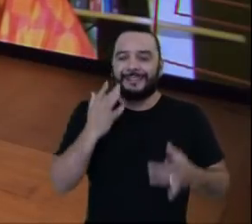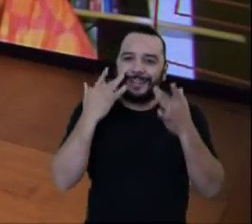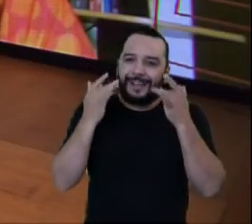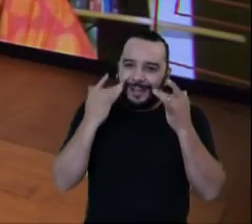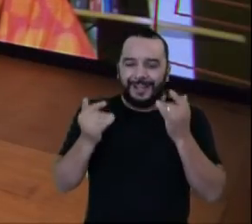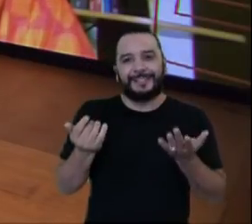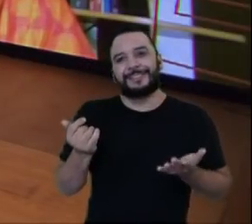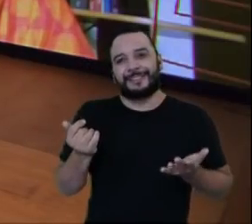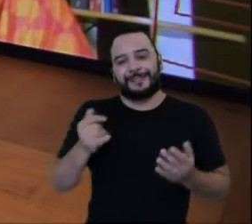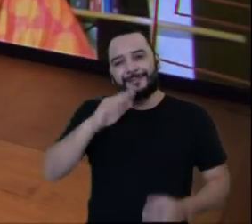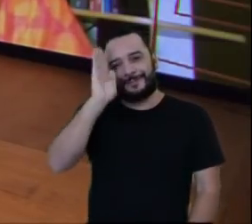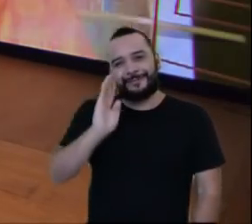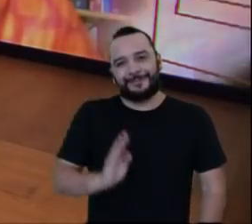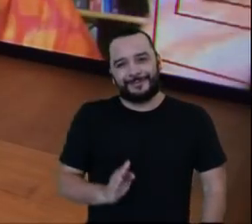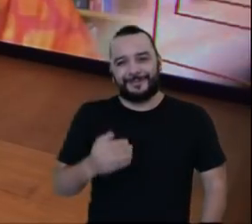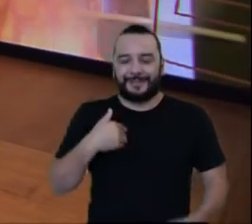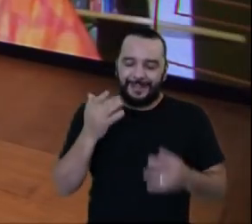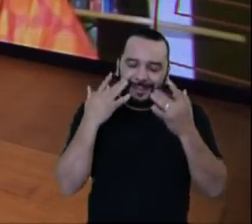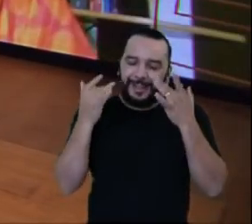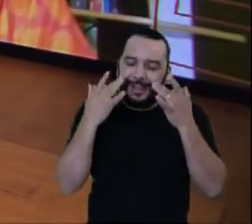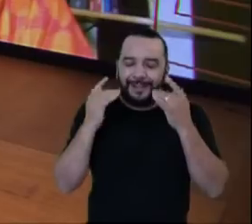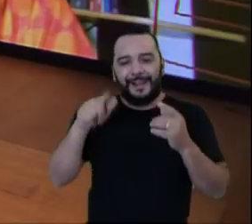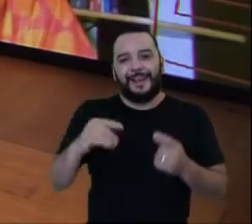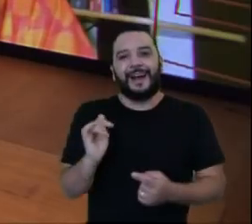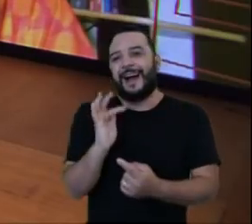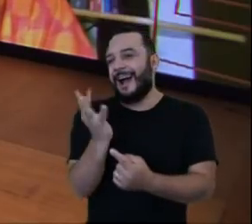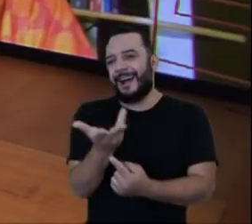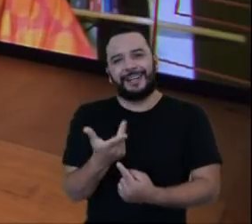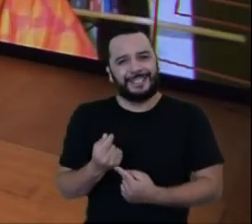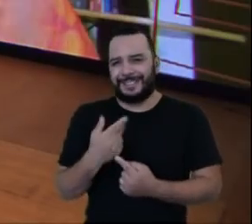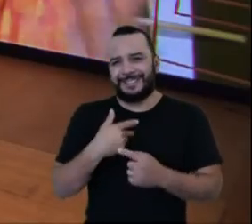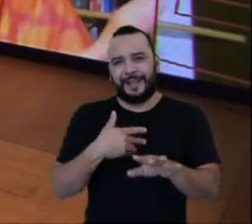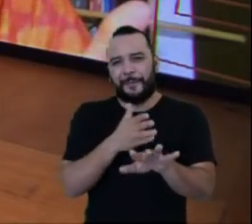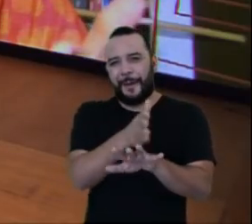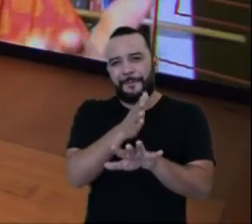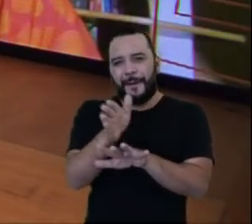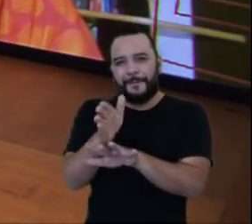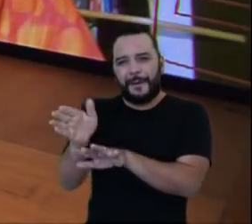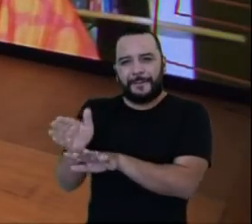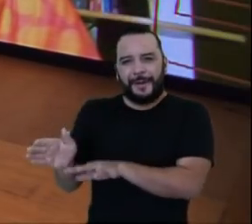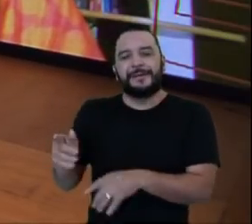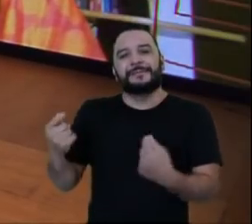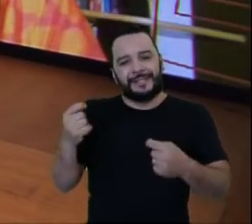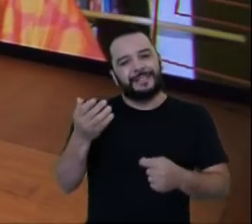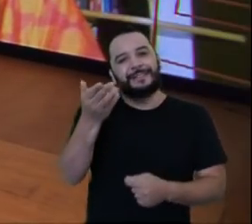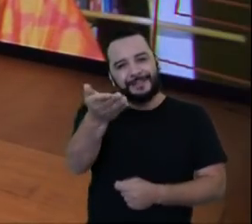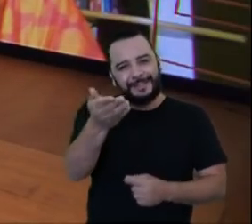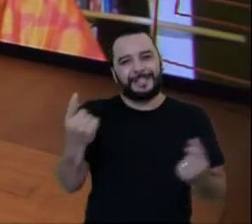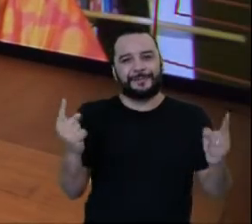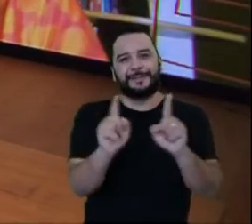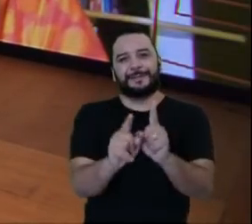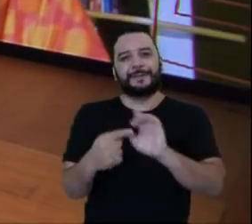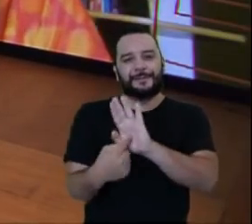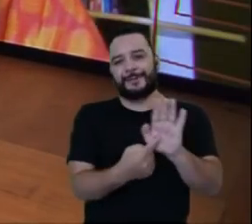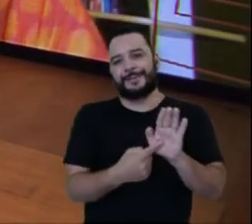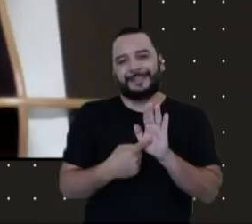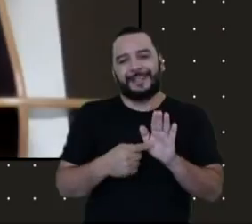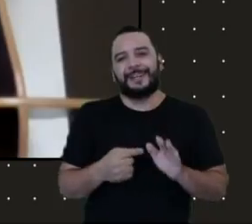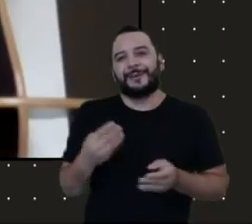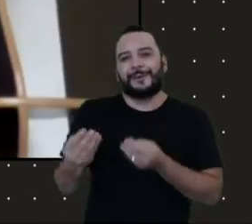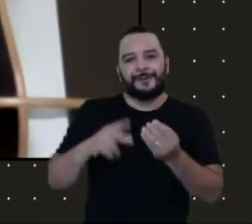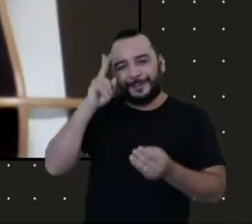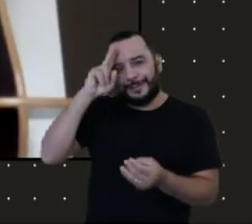sociais. Então isso tudo acabou sendo material para esse livro. E esse livro está bem encaminhado, está praticamente pronto já. Está só a fase de